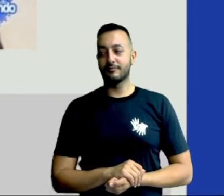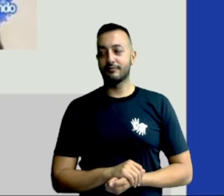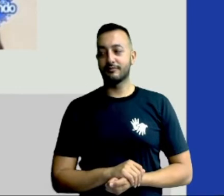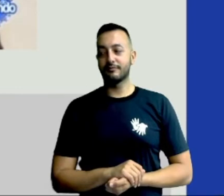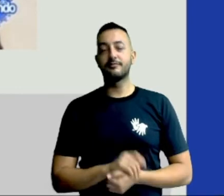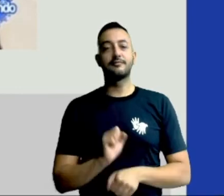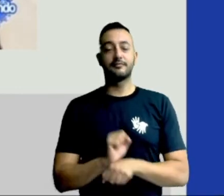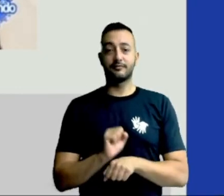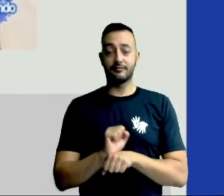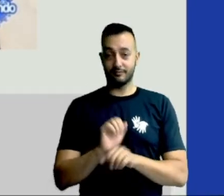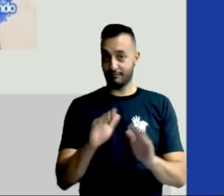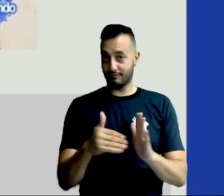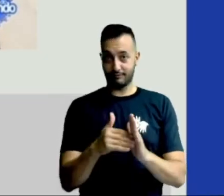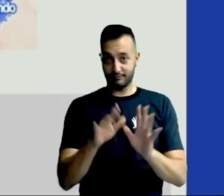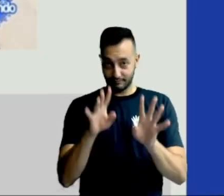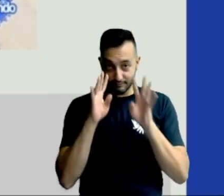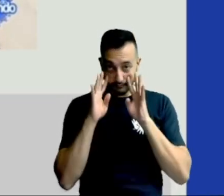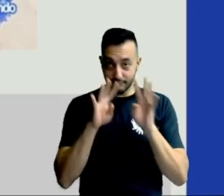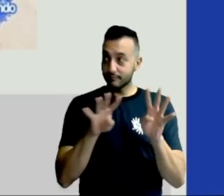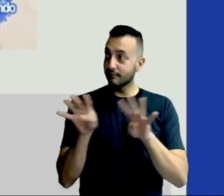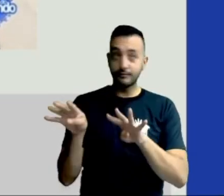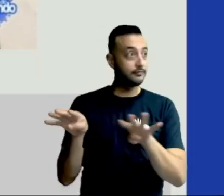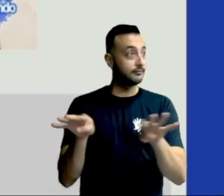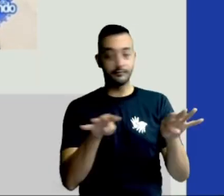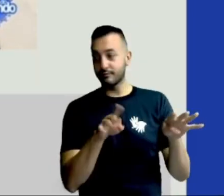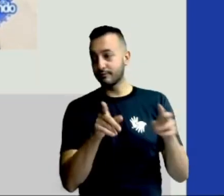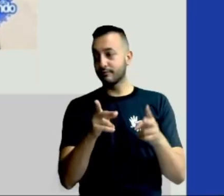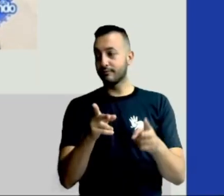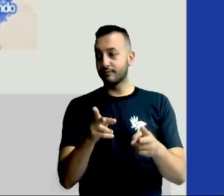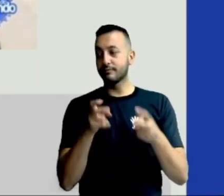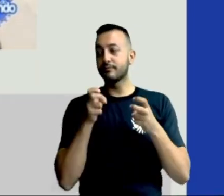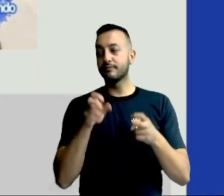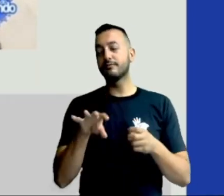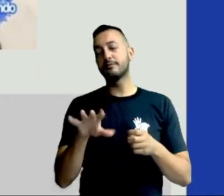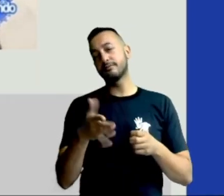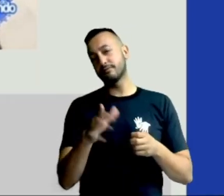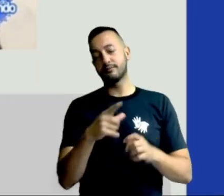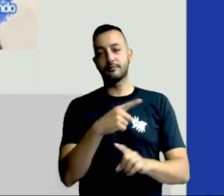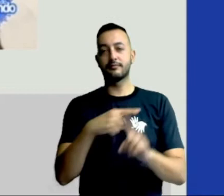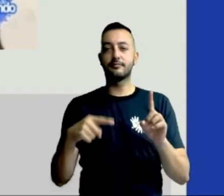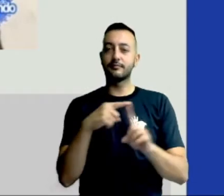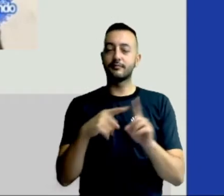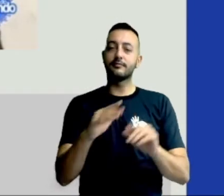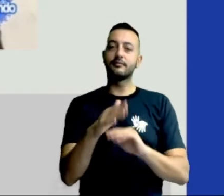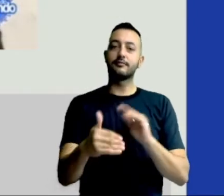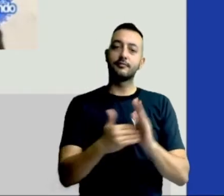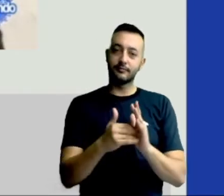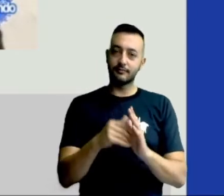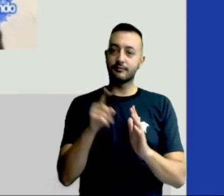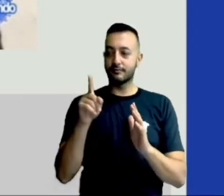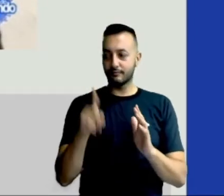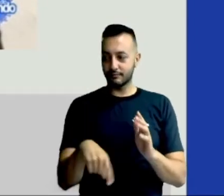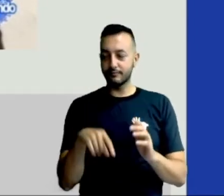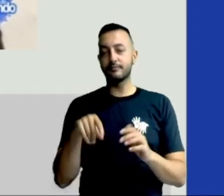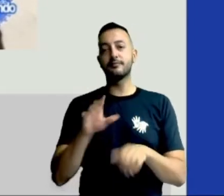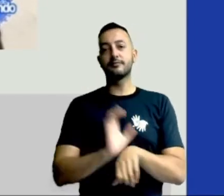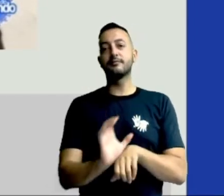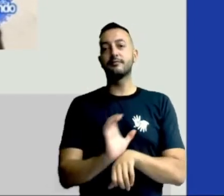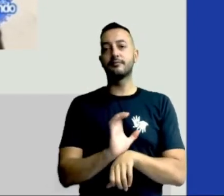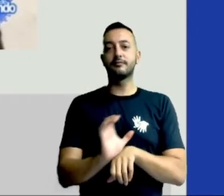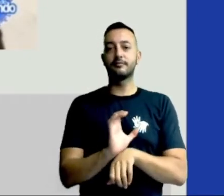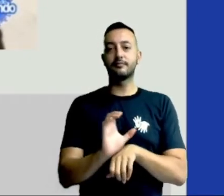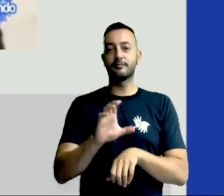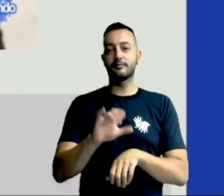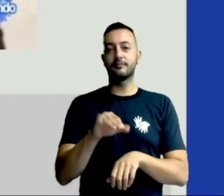Para tudo que você está fazendo e dá uma olhada em volta de você. Você vai perceber que mais ou menos metade de tudo que você está vendo é feito de cimento. Aquele